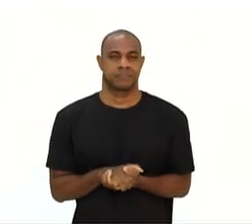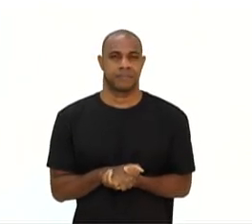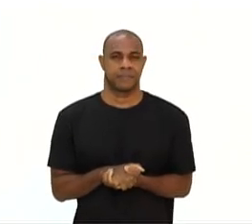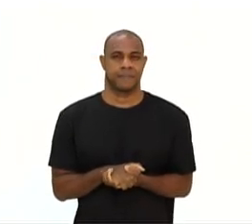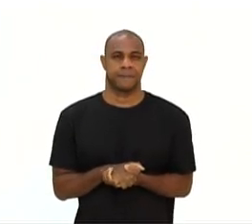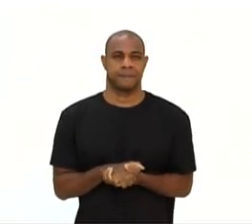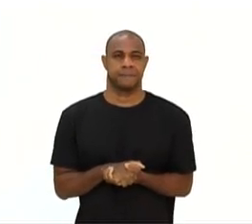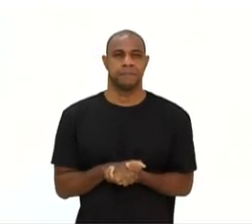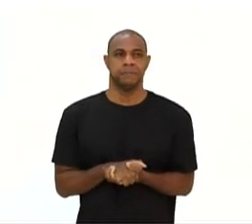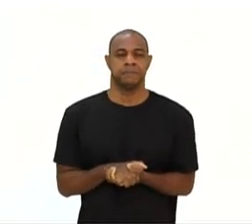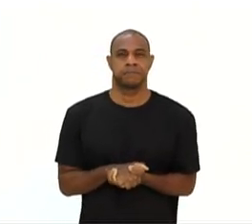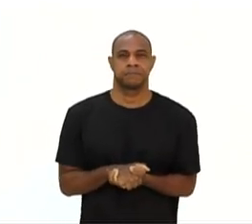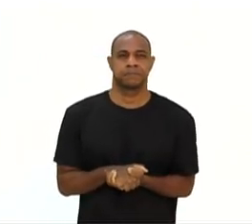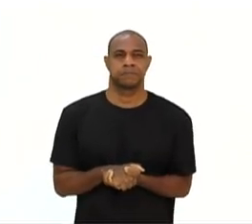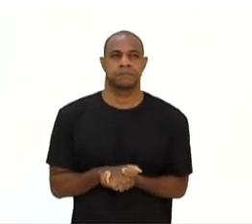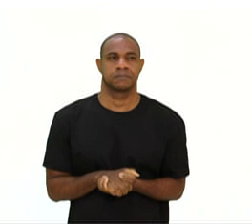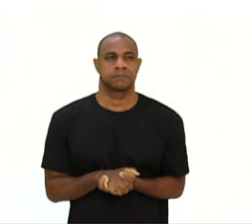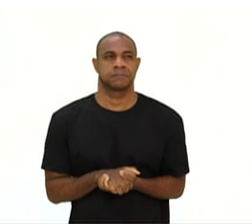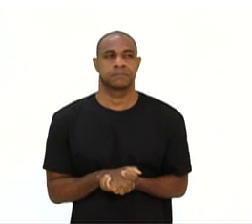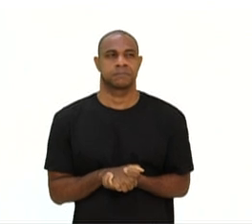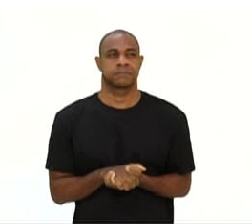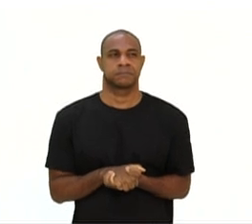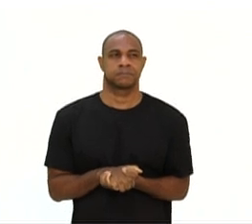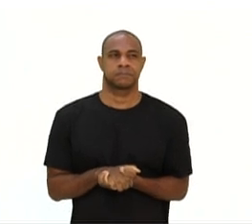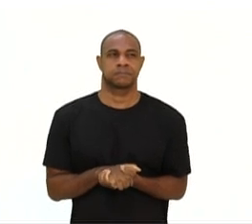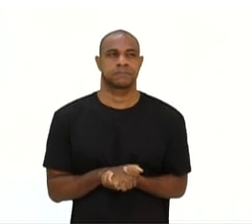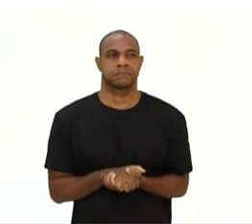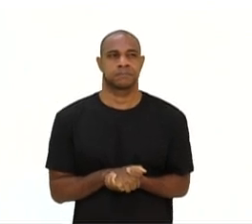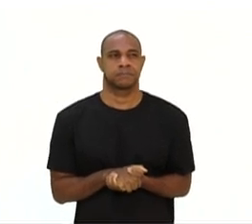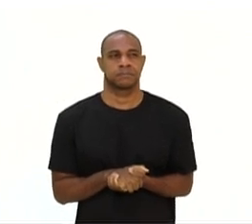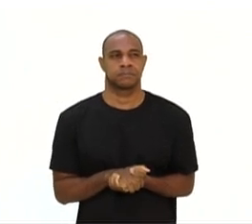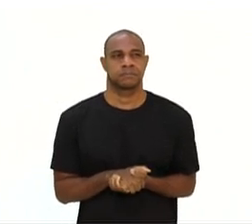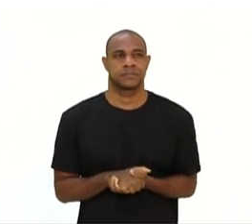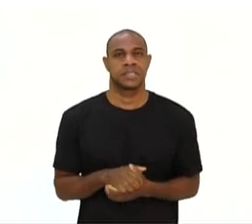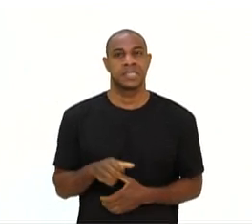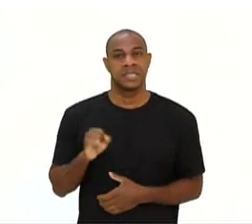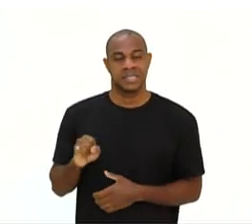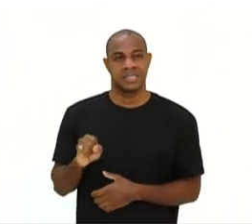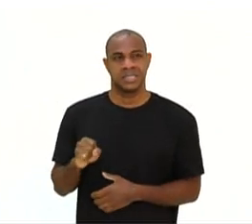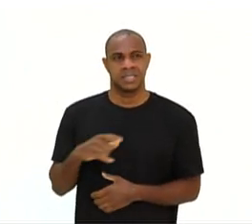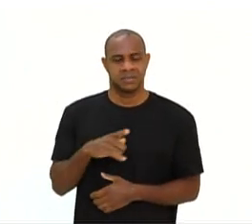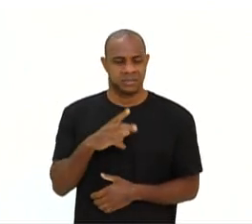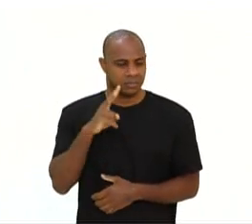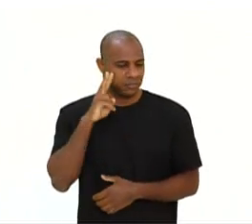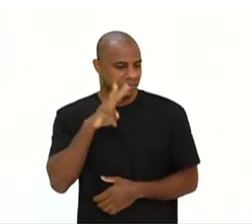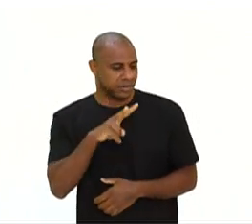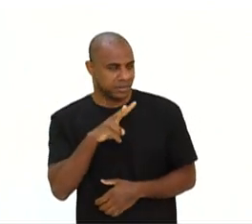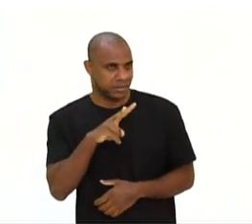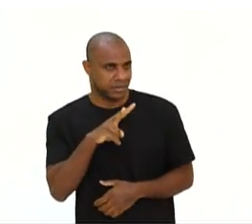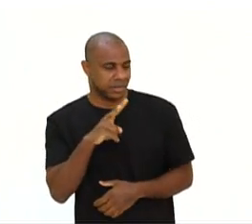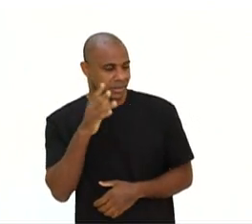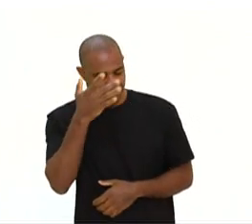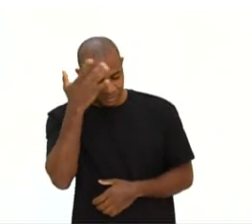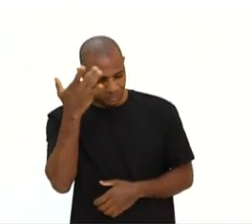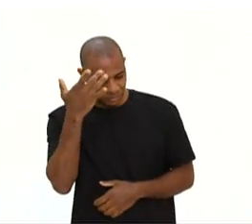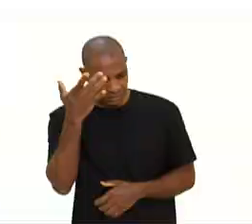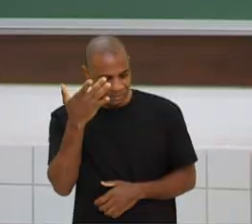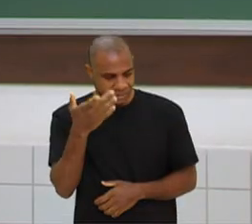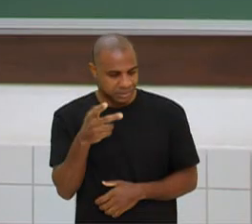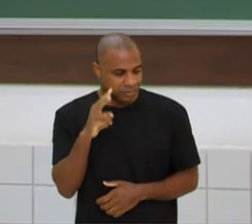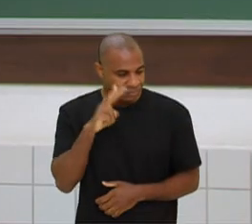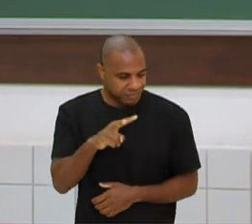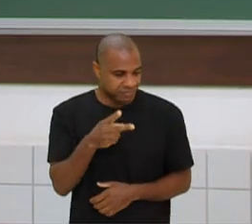no time to love them. Mother Teresa, se julgamos as pessoas, nós não temos tempo de